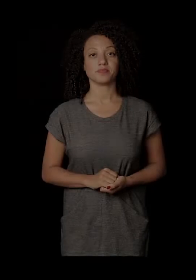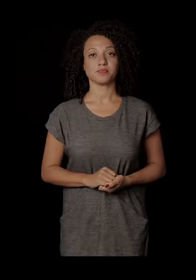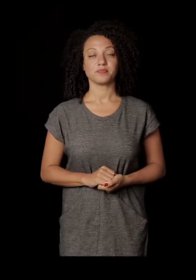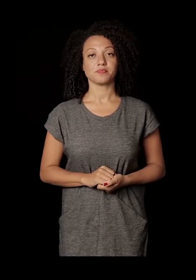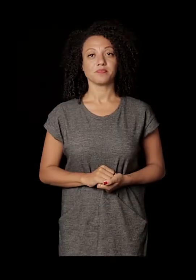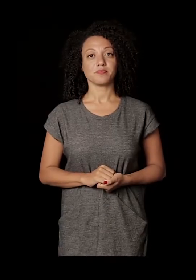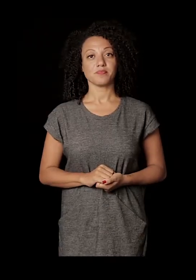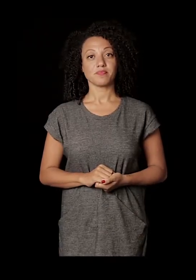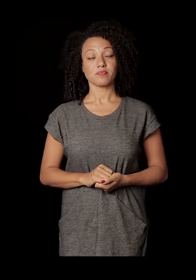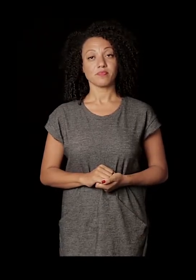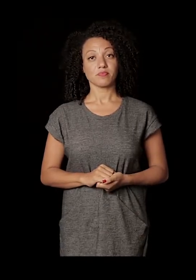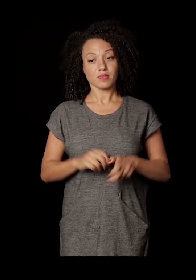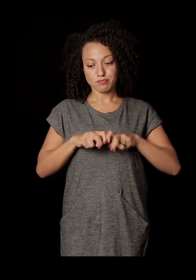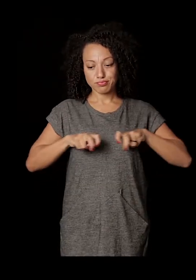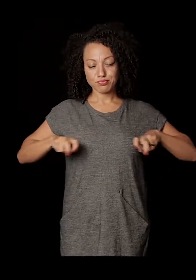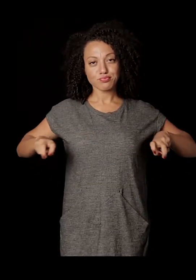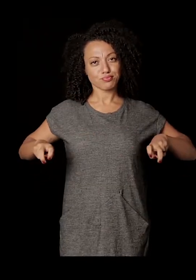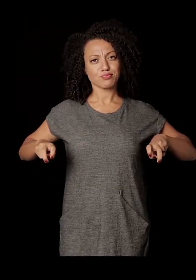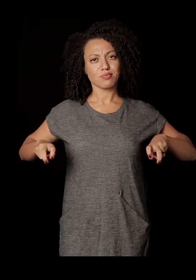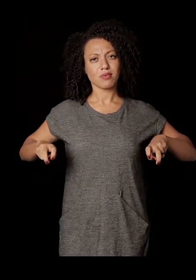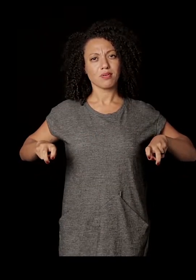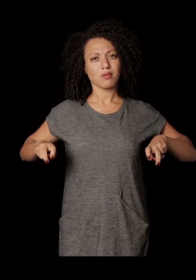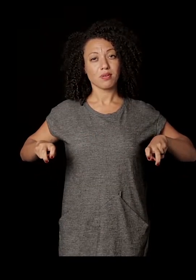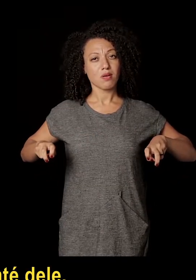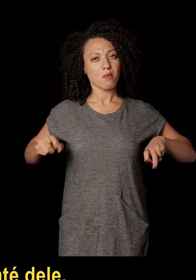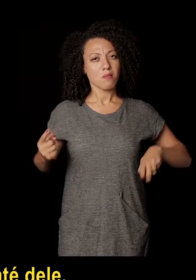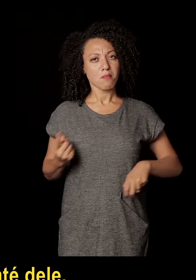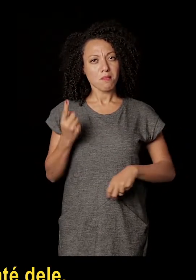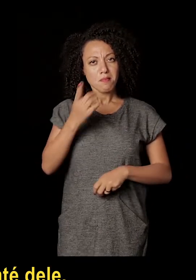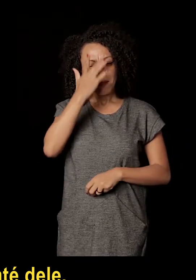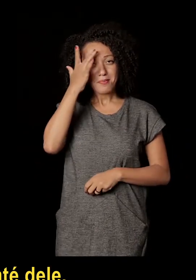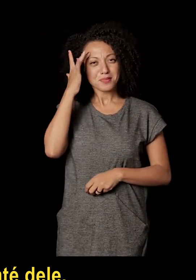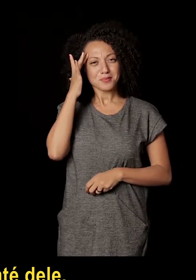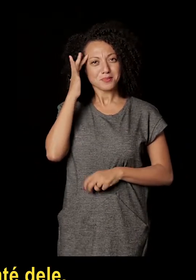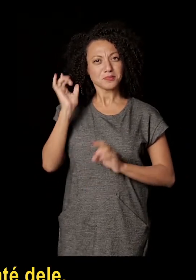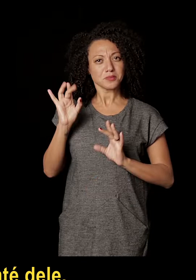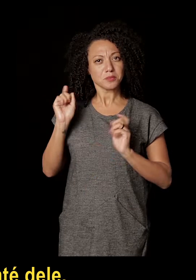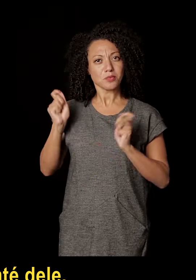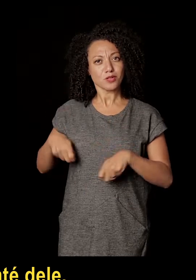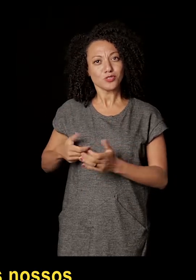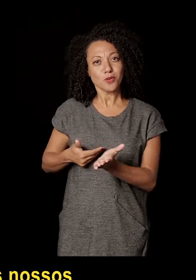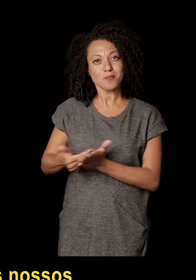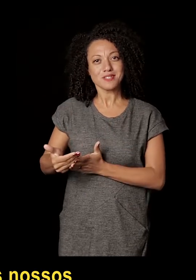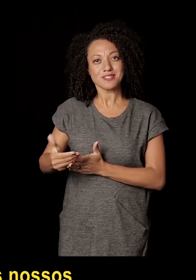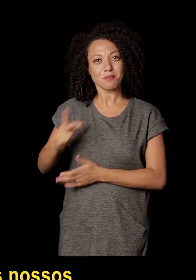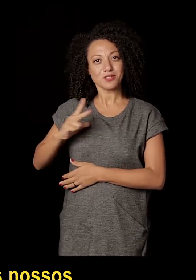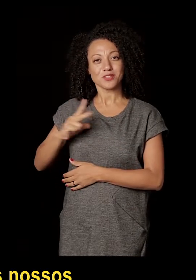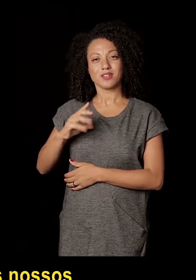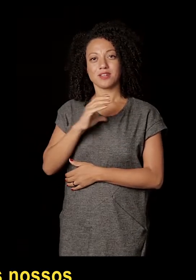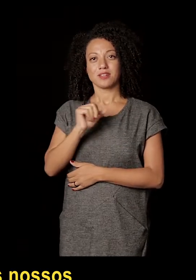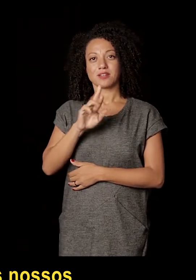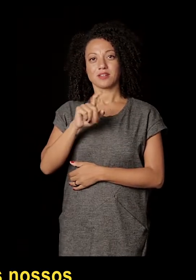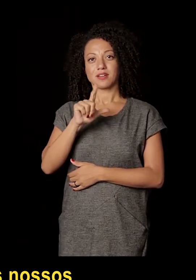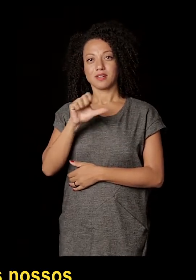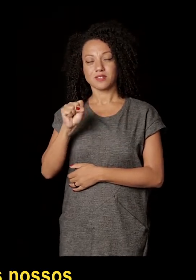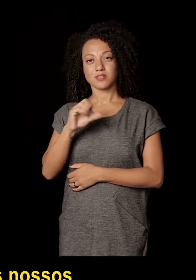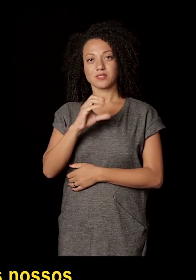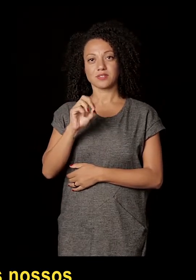Para fazer essa mesa, ninguém menos do que um deles, né? Ele poderia começar falando até dele um pouco. O Carlos Carvalho é